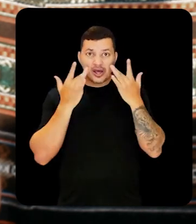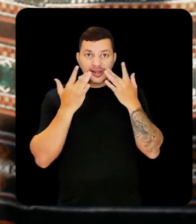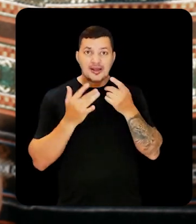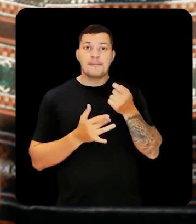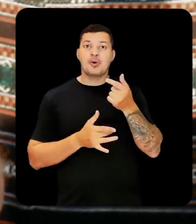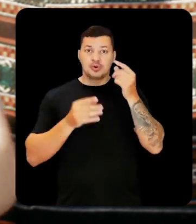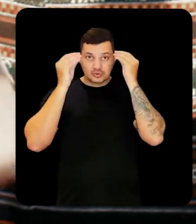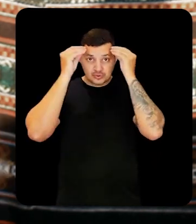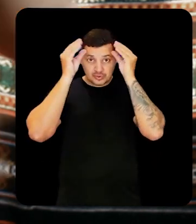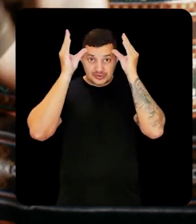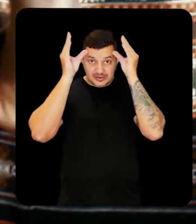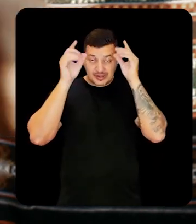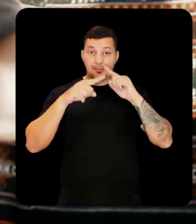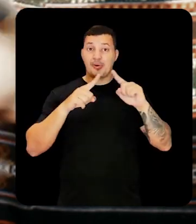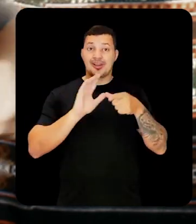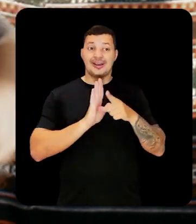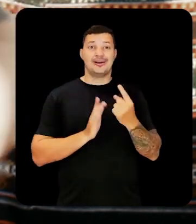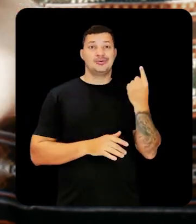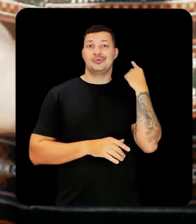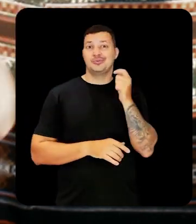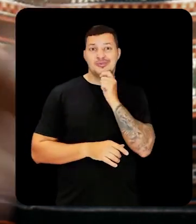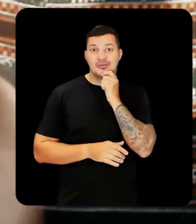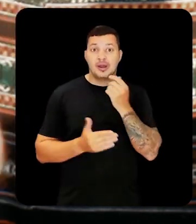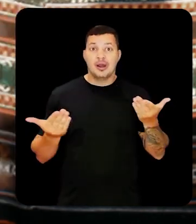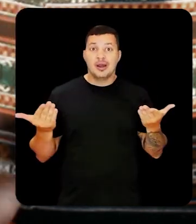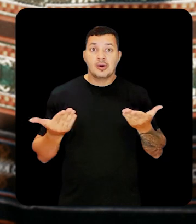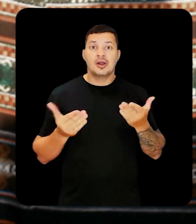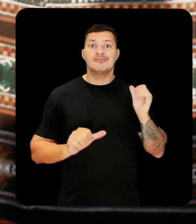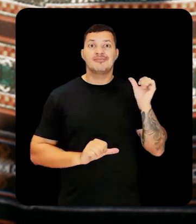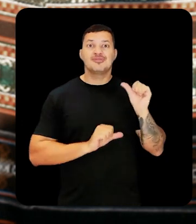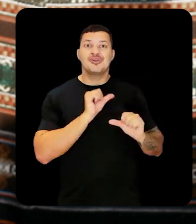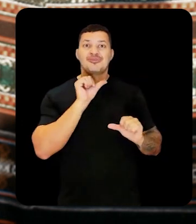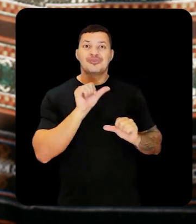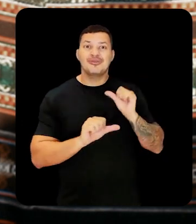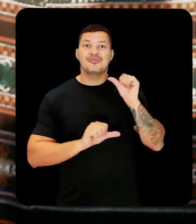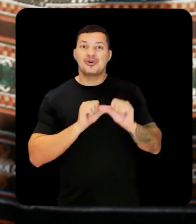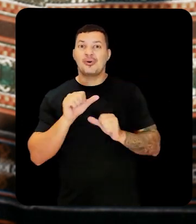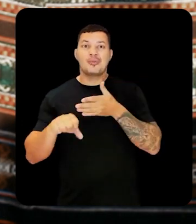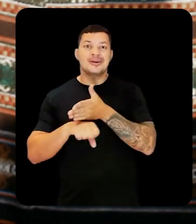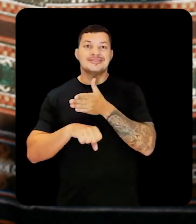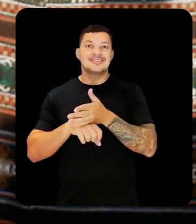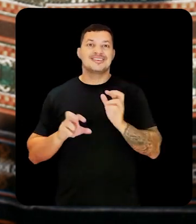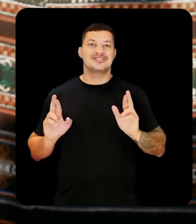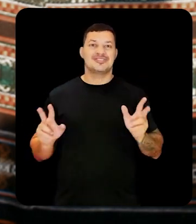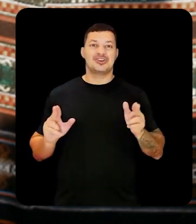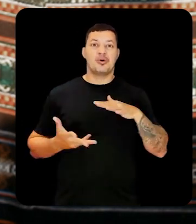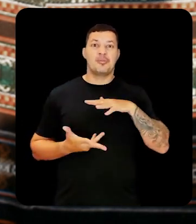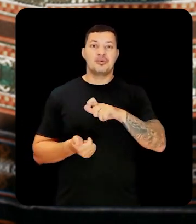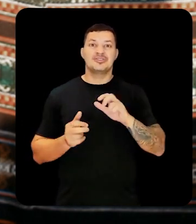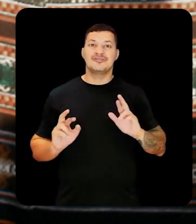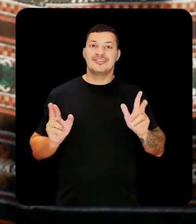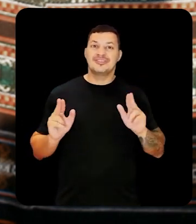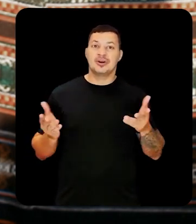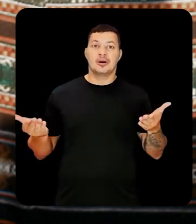coisa para contribuir que não foi feita antes, porque os tempos mudaram, a gente vive num mundo hoje que o acesso é diferente, que é muito